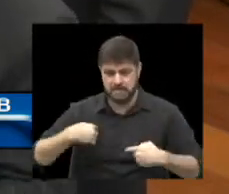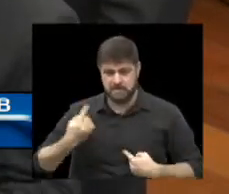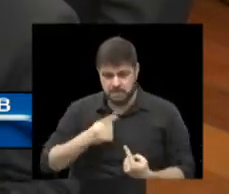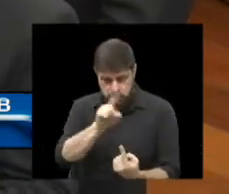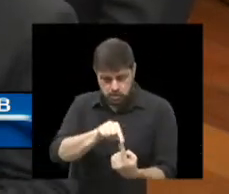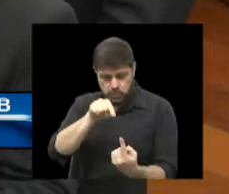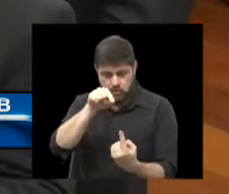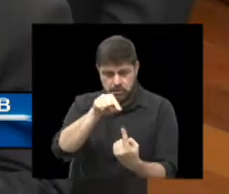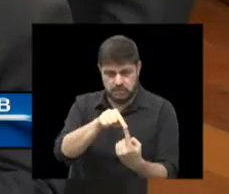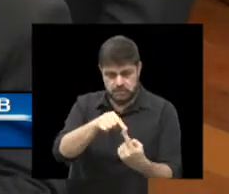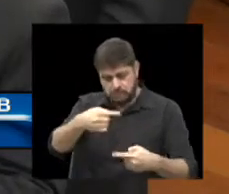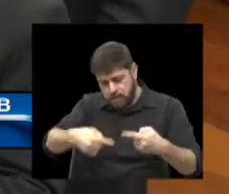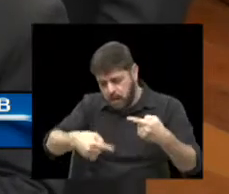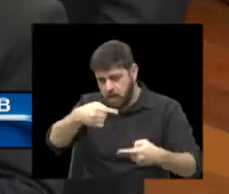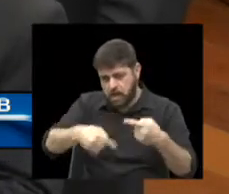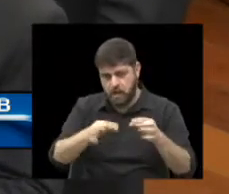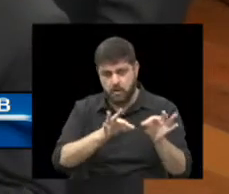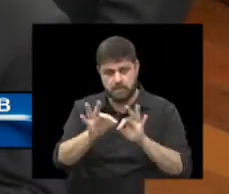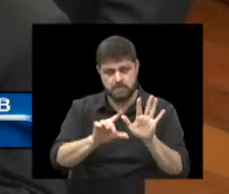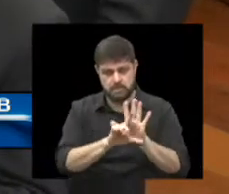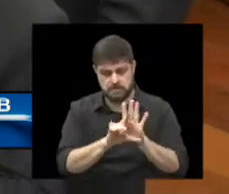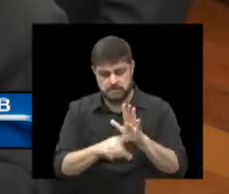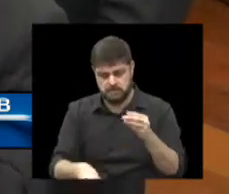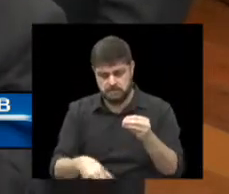mais alto nível o projeto de lei